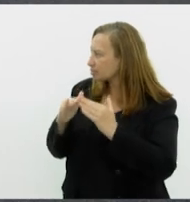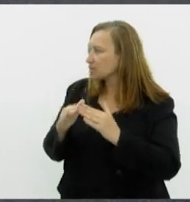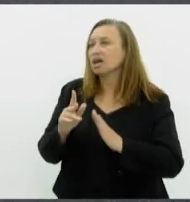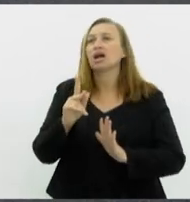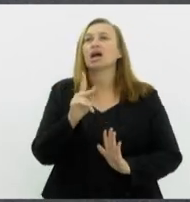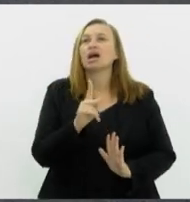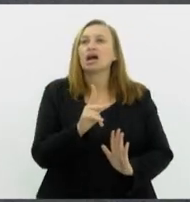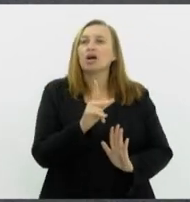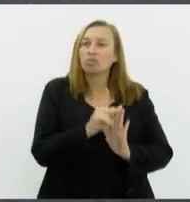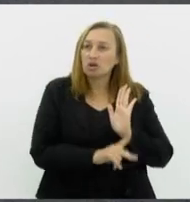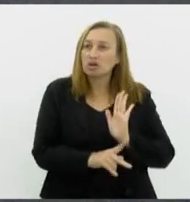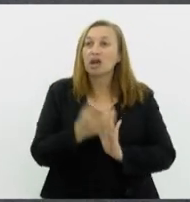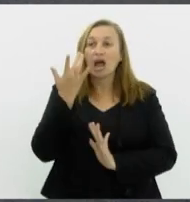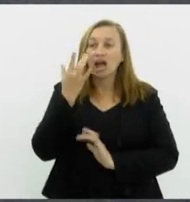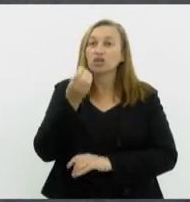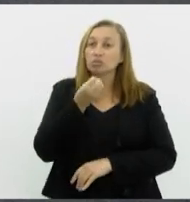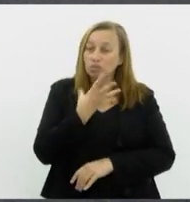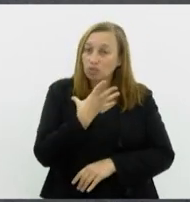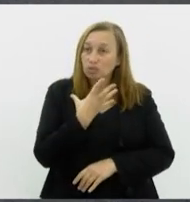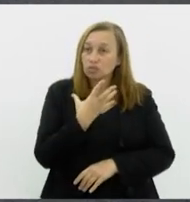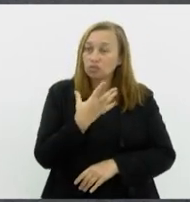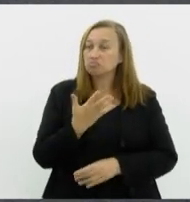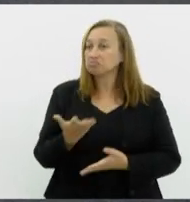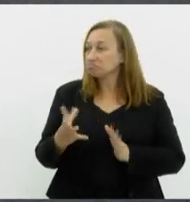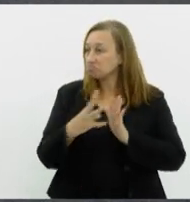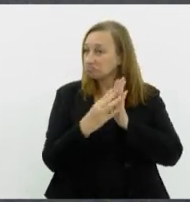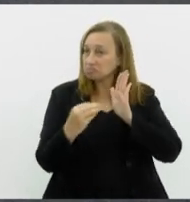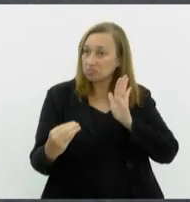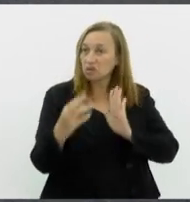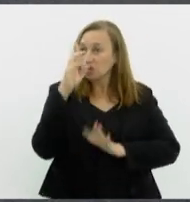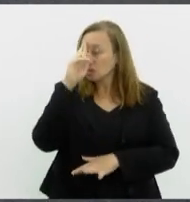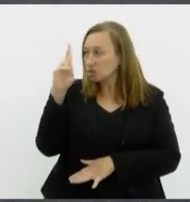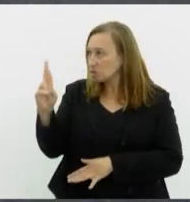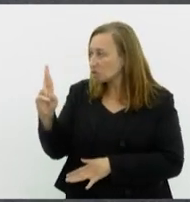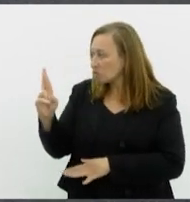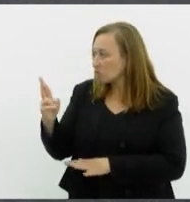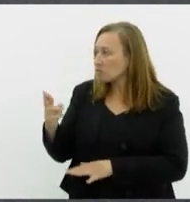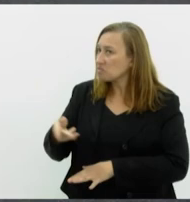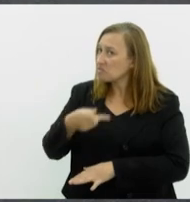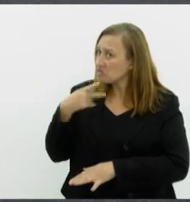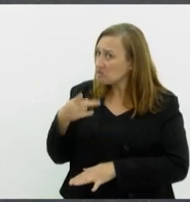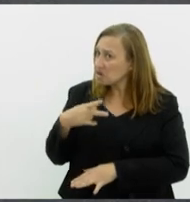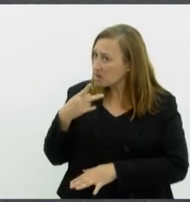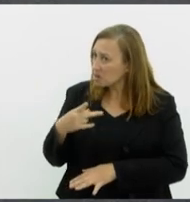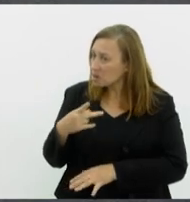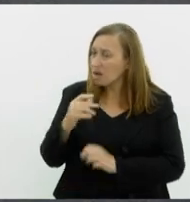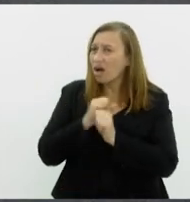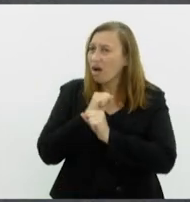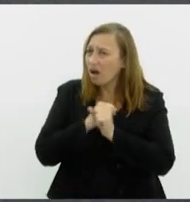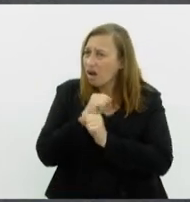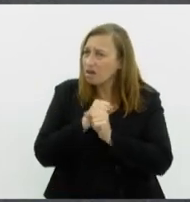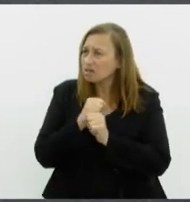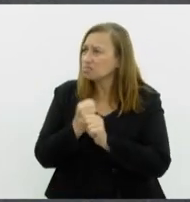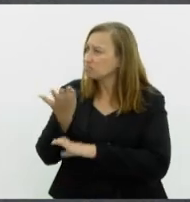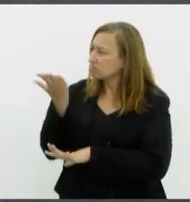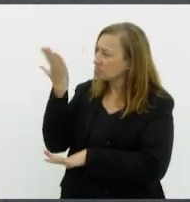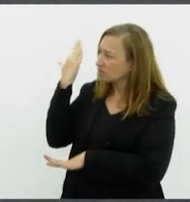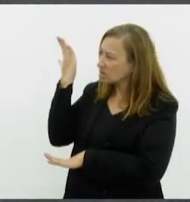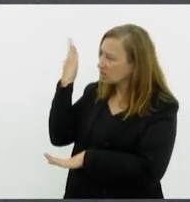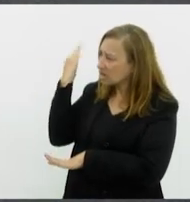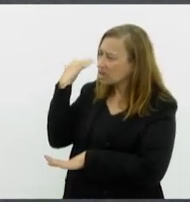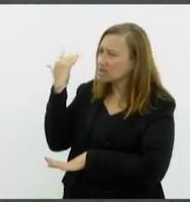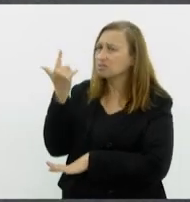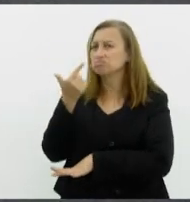Acho relevante, inclusive o exemplo que Vossa Excelência deu Há muitos anos atrás,